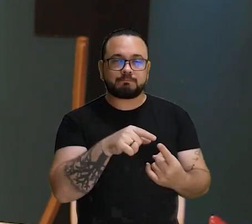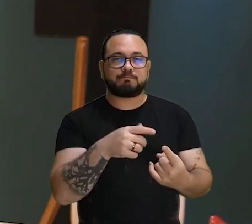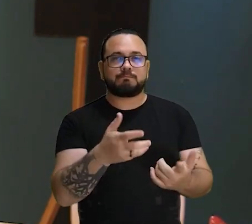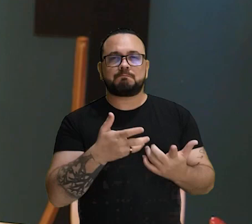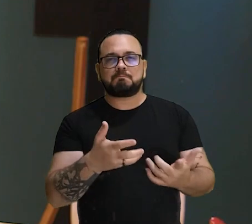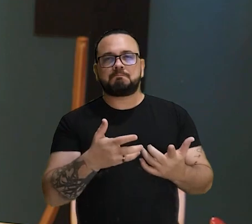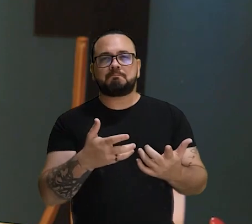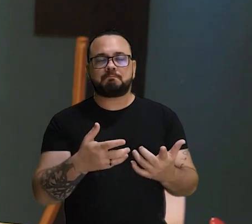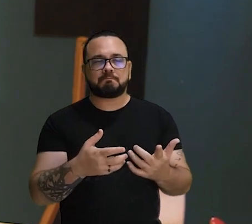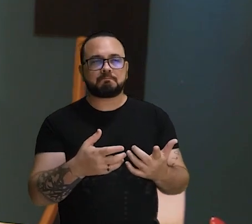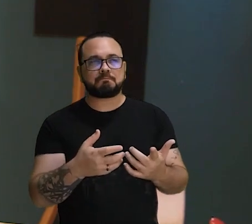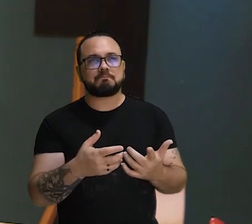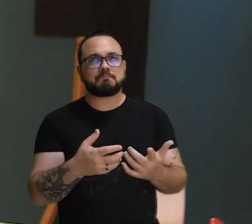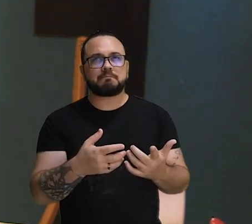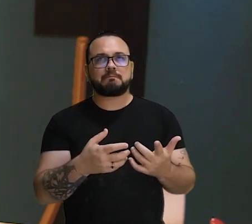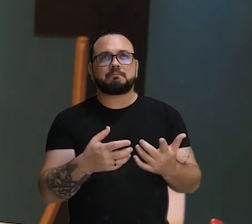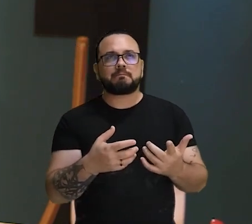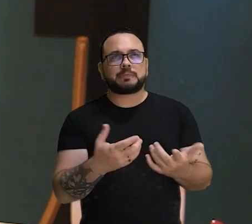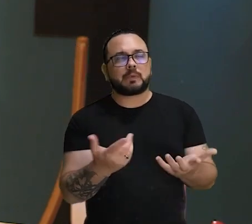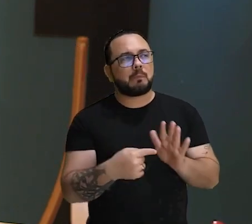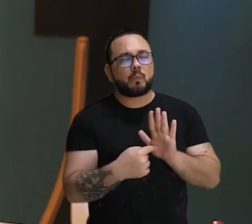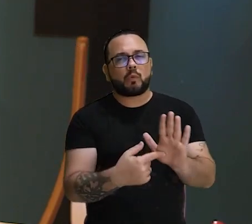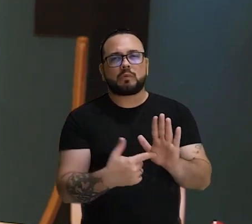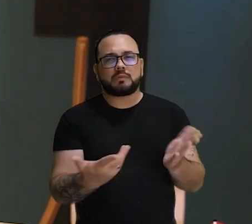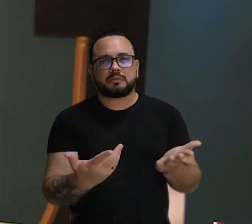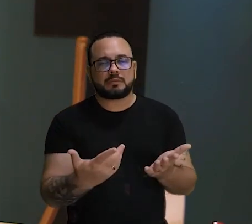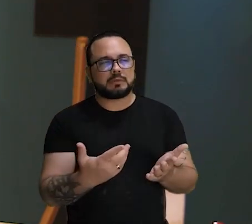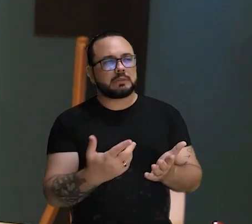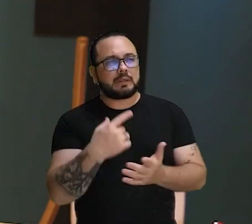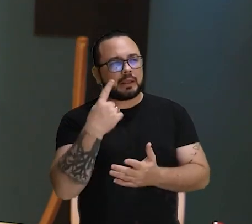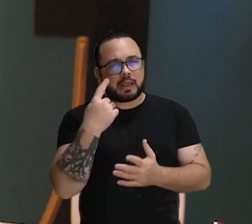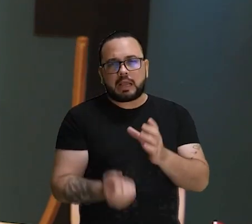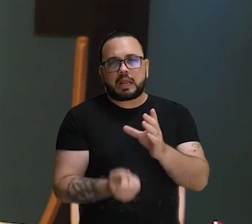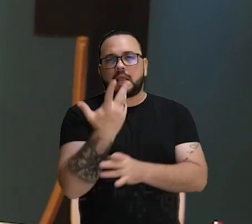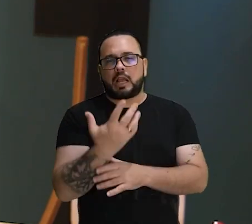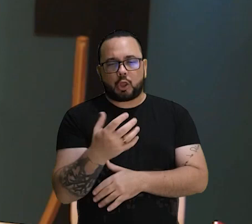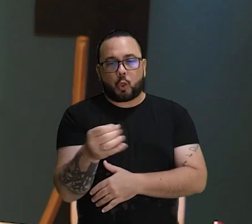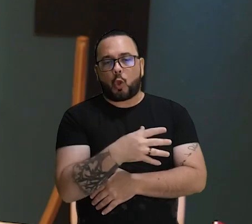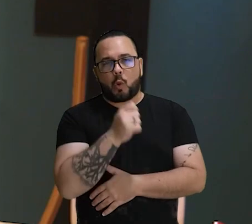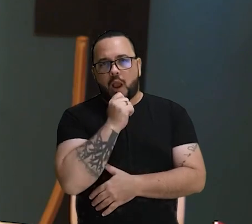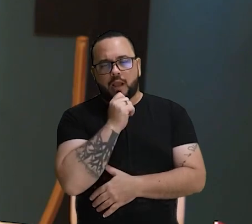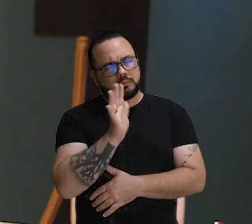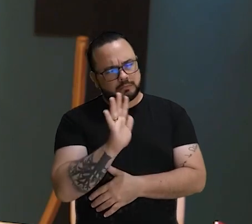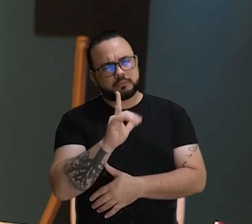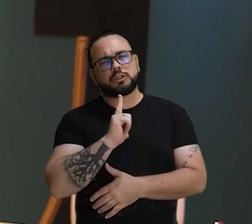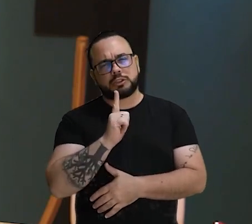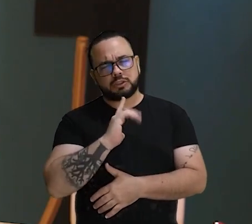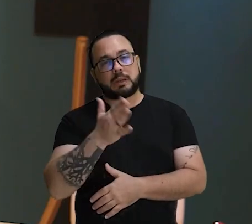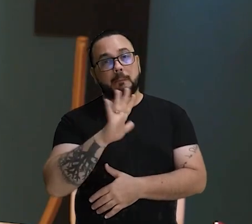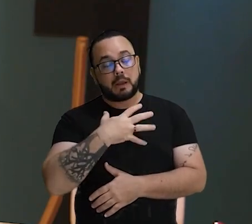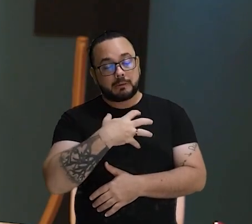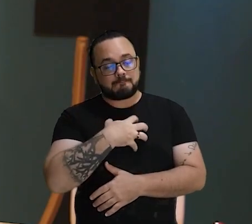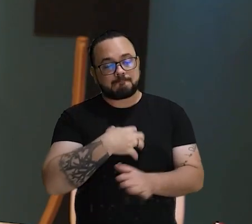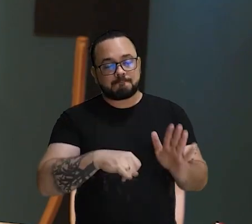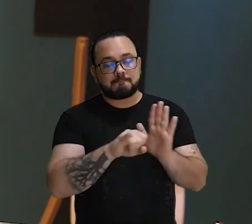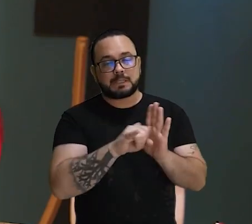dessa leitura dar uma coisa que seja singular, não que seja inventando a roda, uma coisa que ninguém fez, mas algo que seja próprio